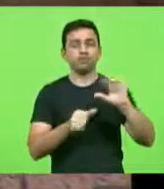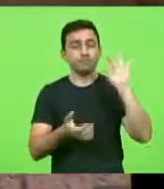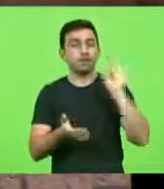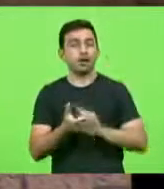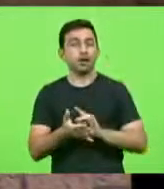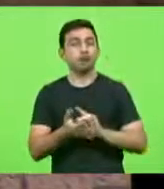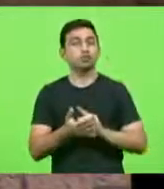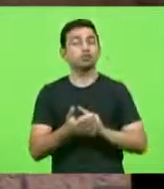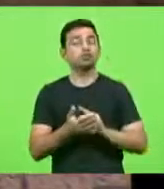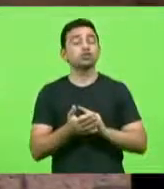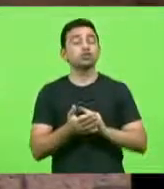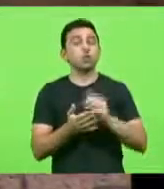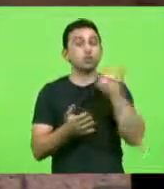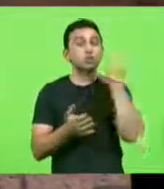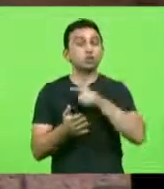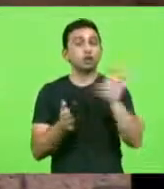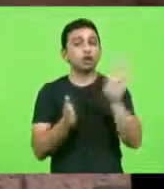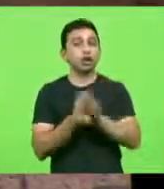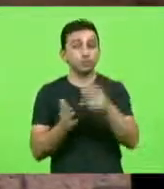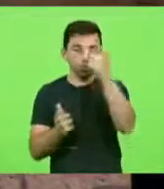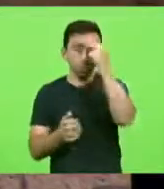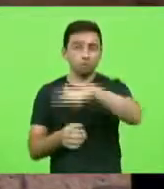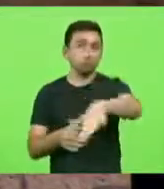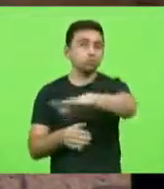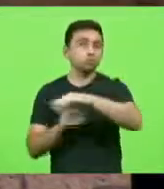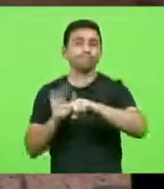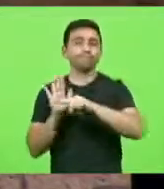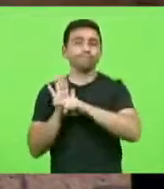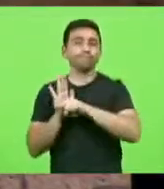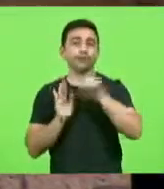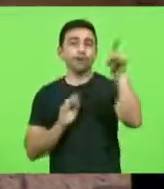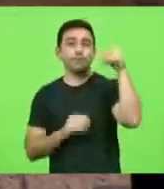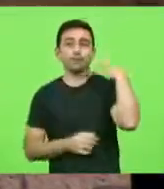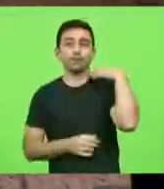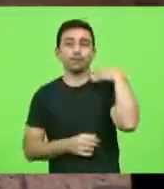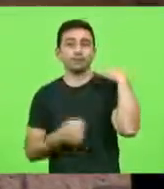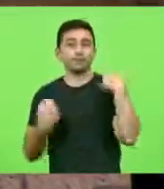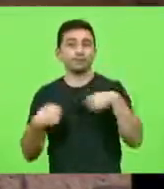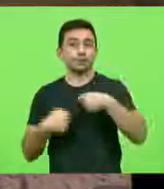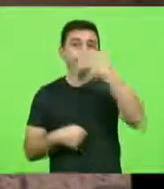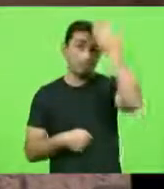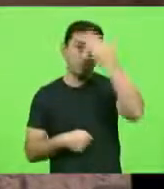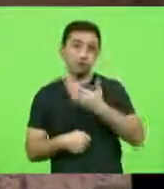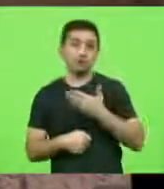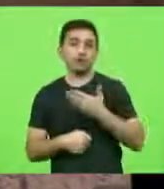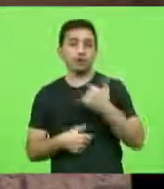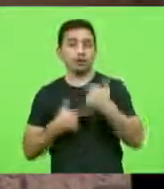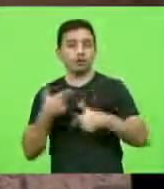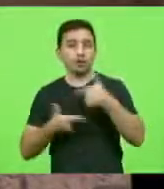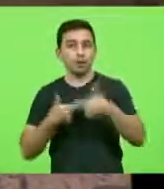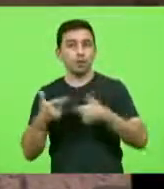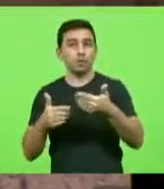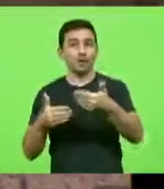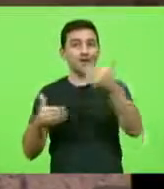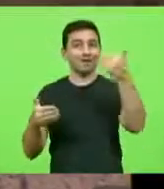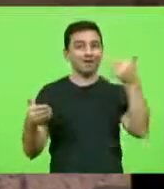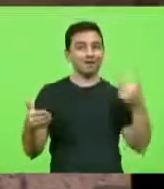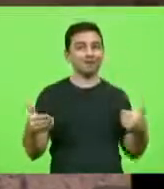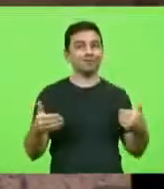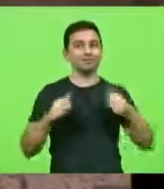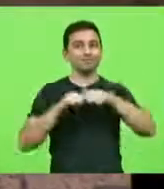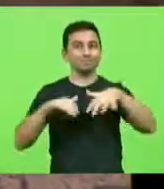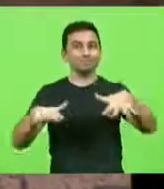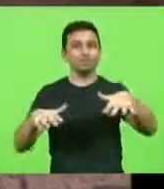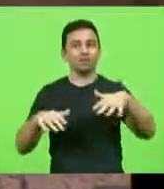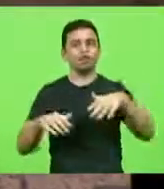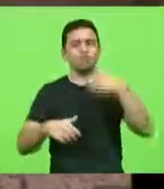pode chegar para aquele que, inclusive, esteja negativado no banco, desde que tenha comprovação da atividade anterior à pandemia, prova que ele